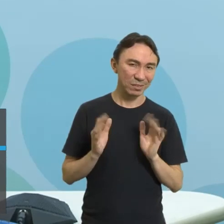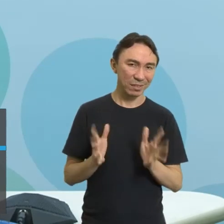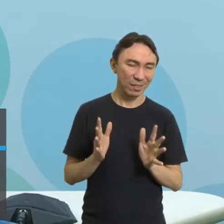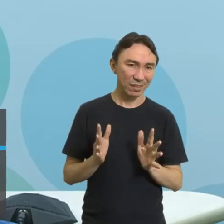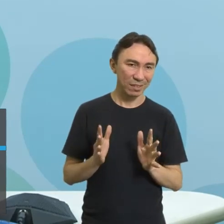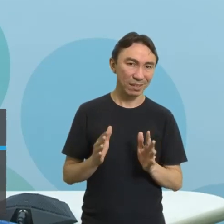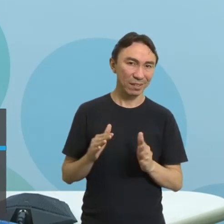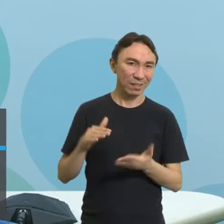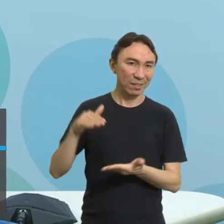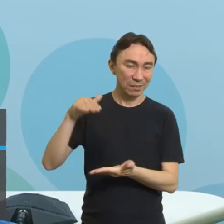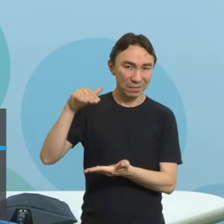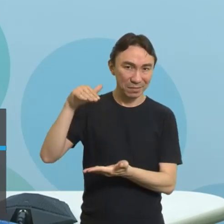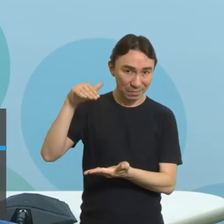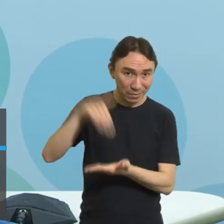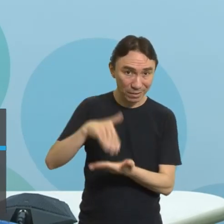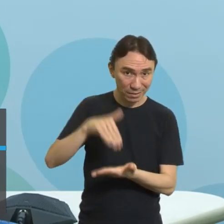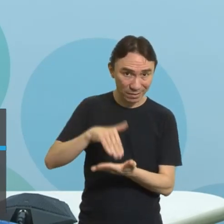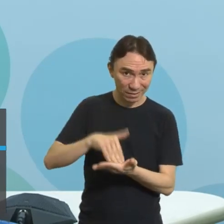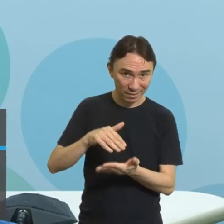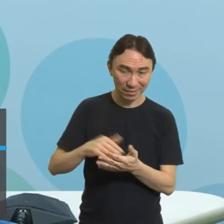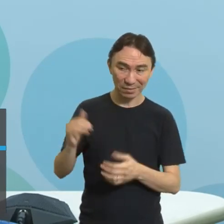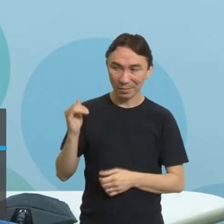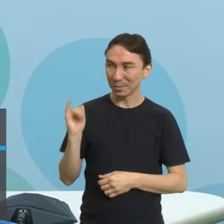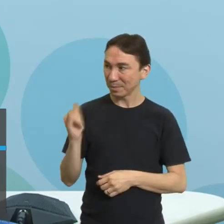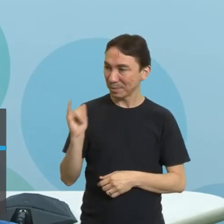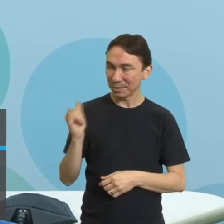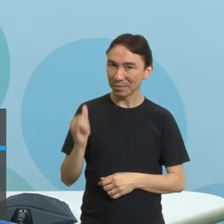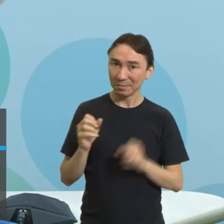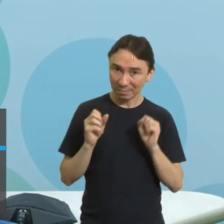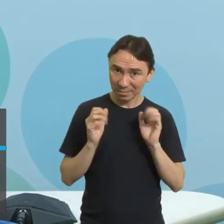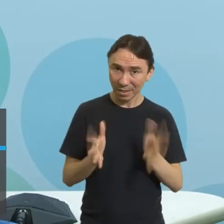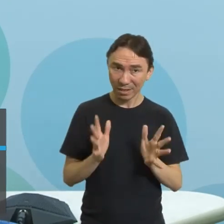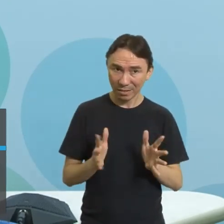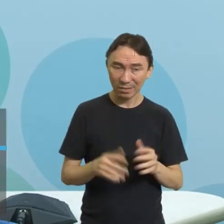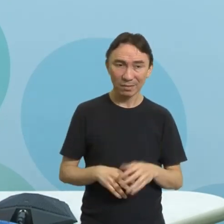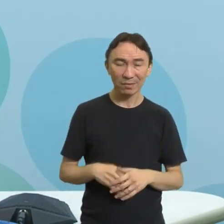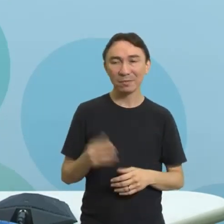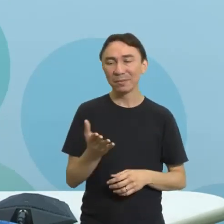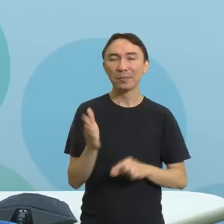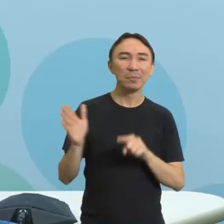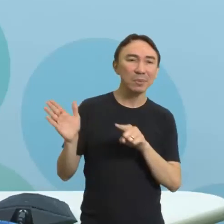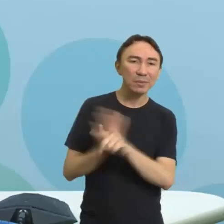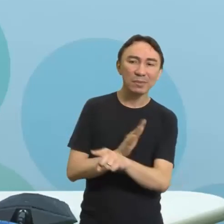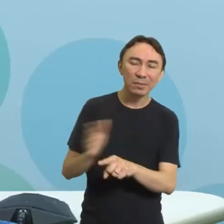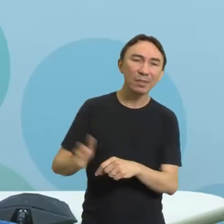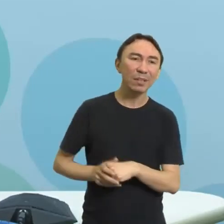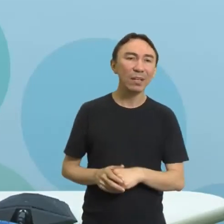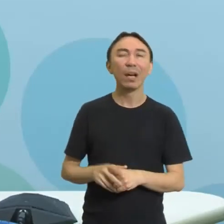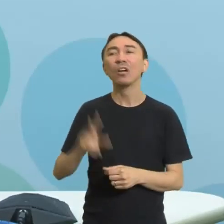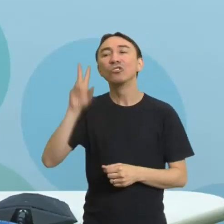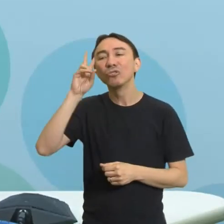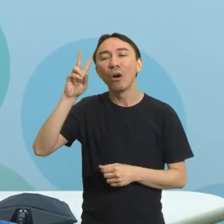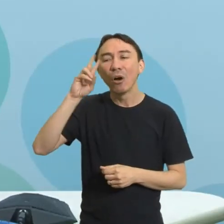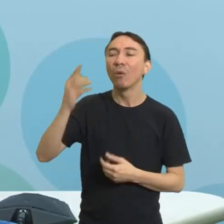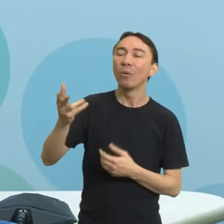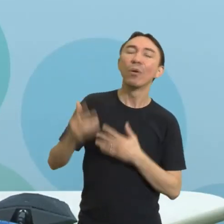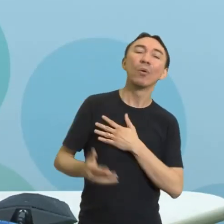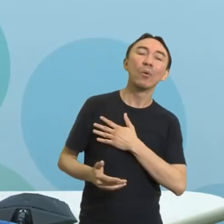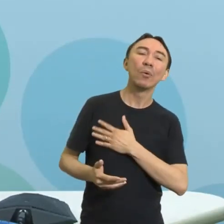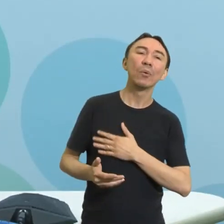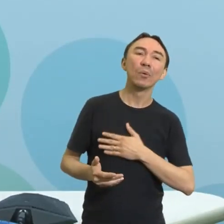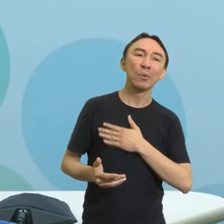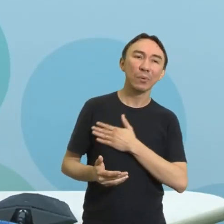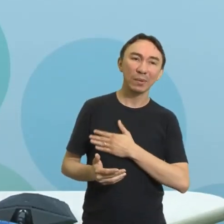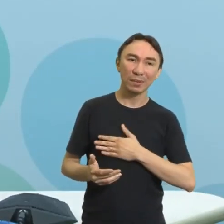né, da fábula, digamos assim, certo? Você gostou da história? Não a interação,